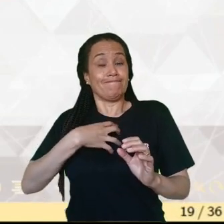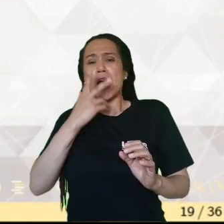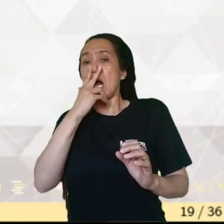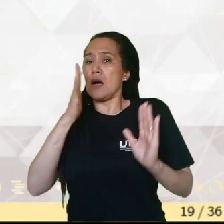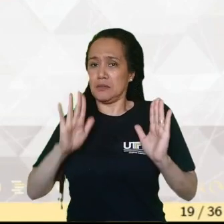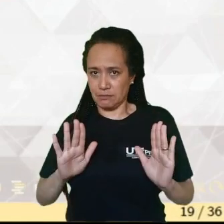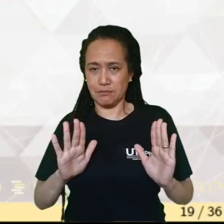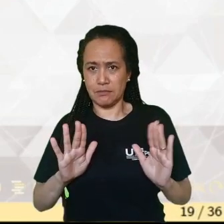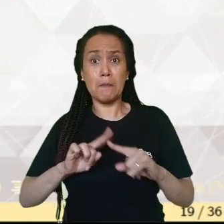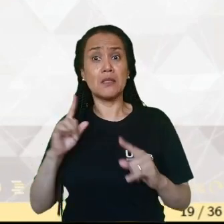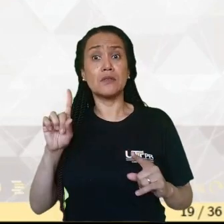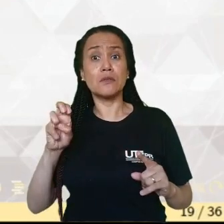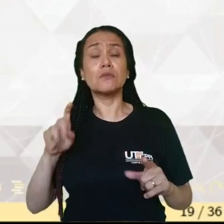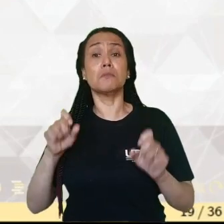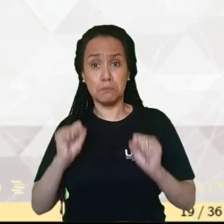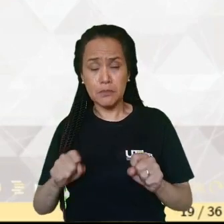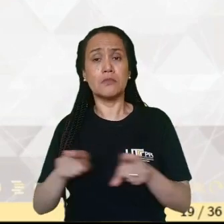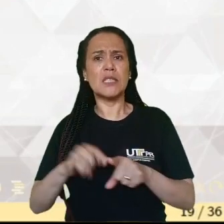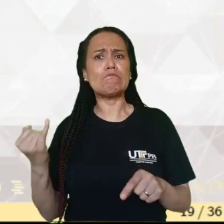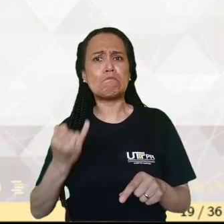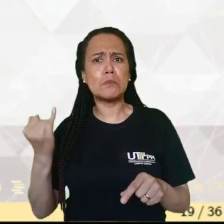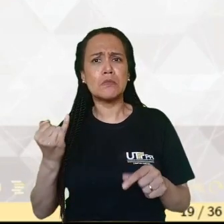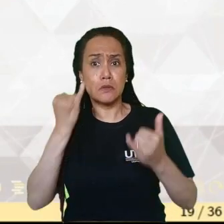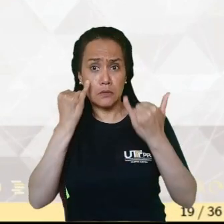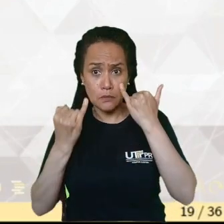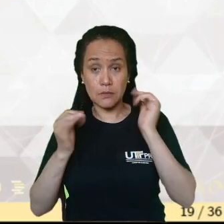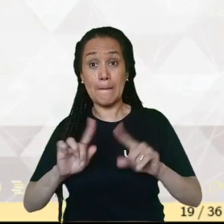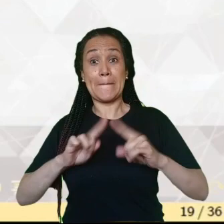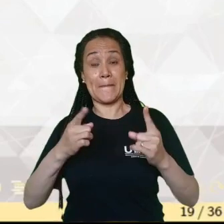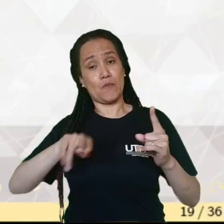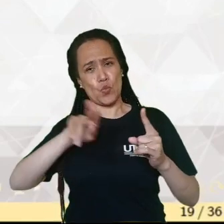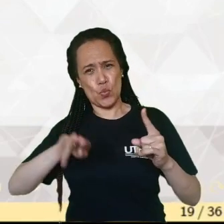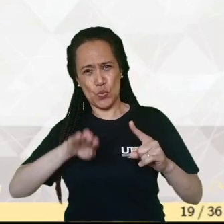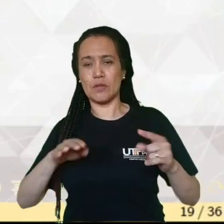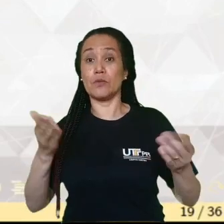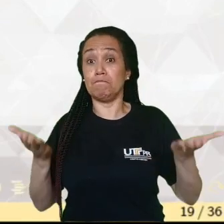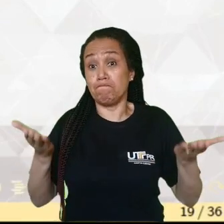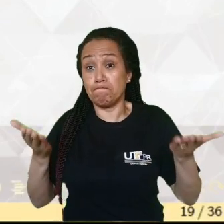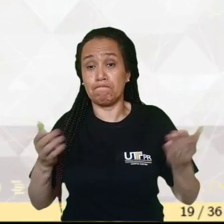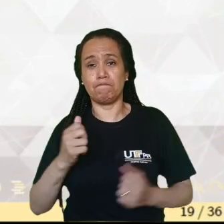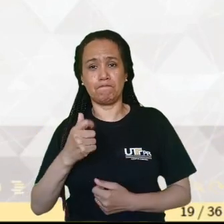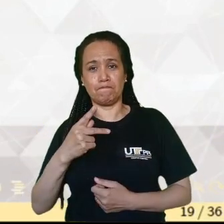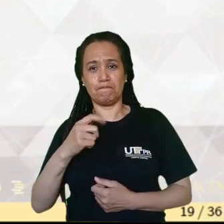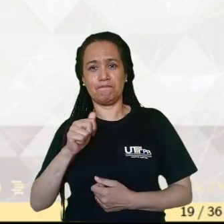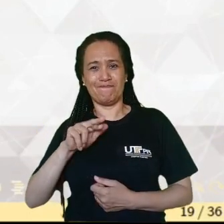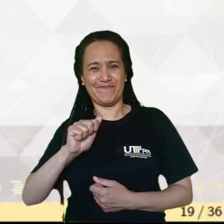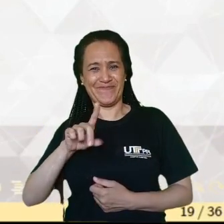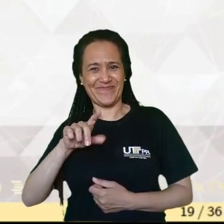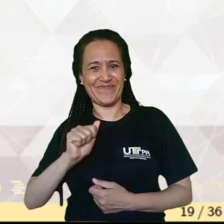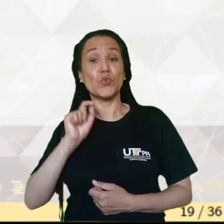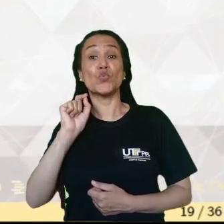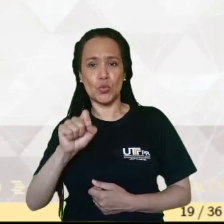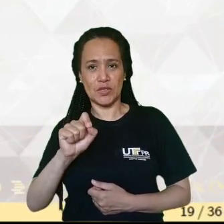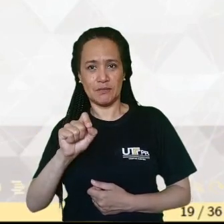valor importante. Mas se eu utilizar a média aparada, pedindo, por exemplo, 10% dos dados, então ele vai excluir esses